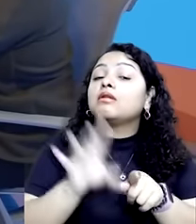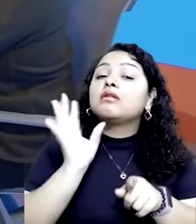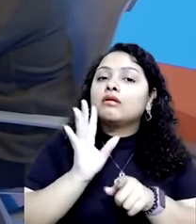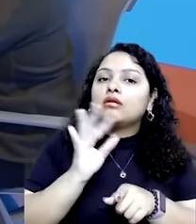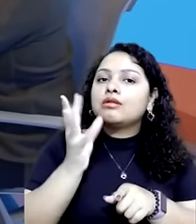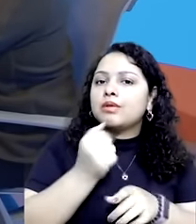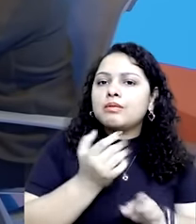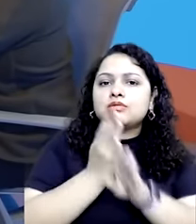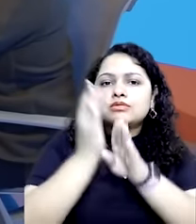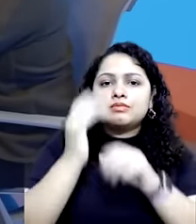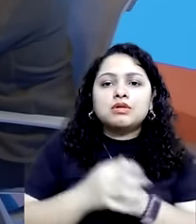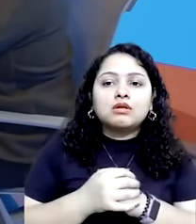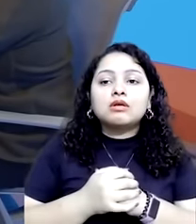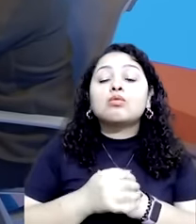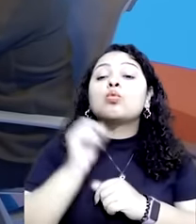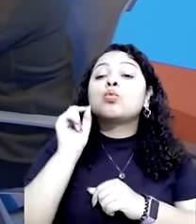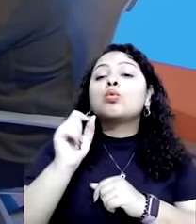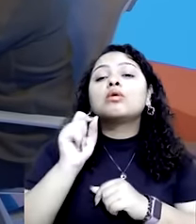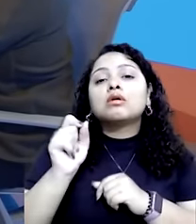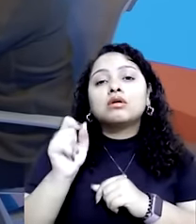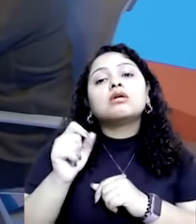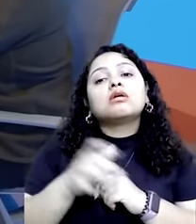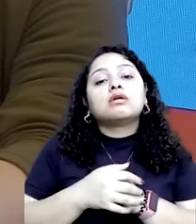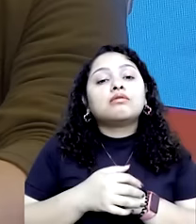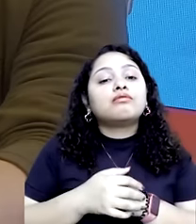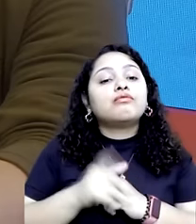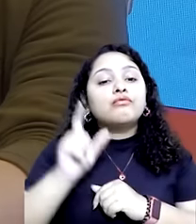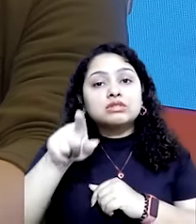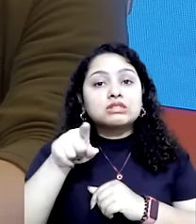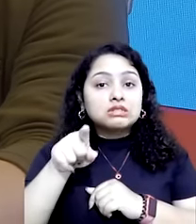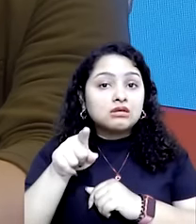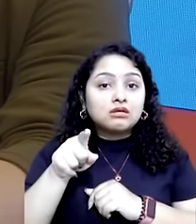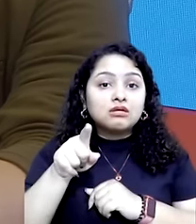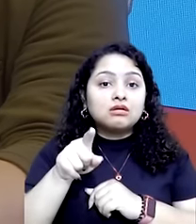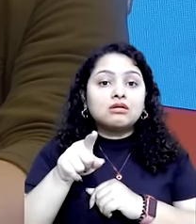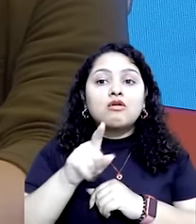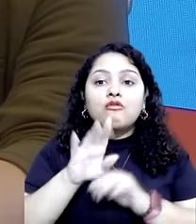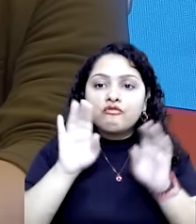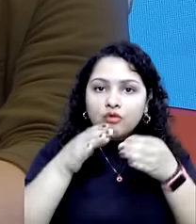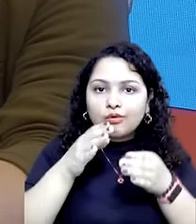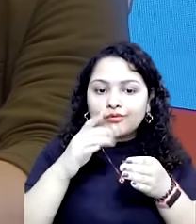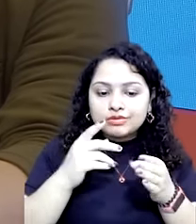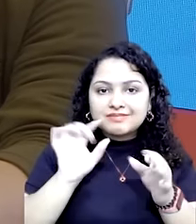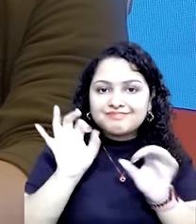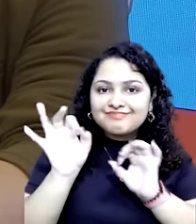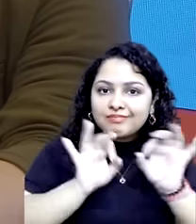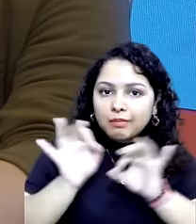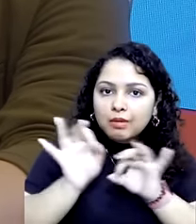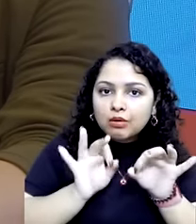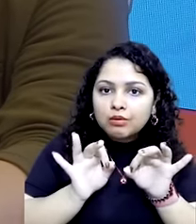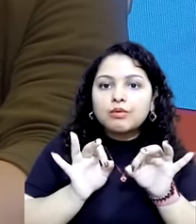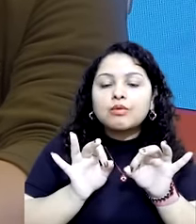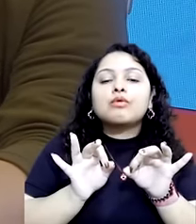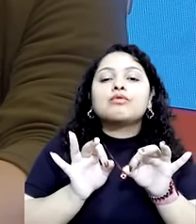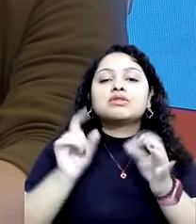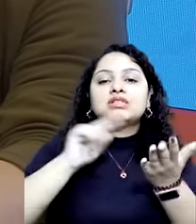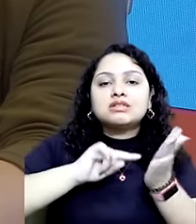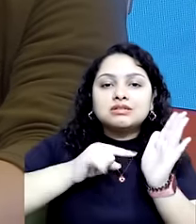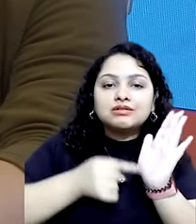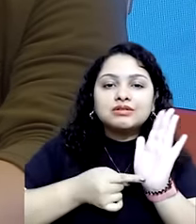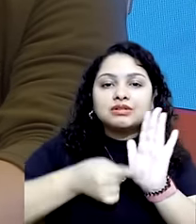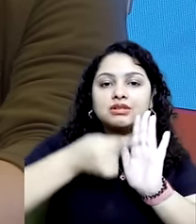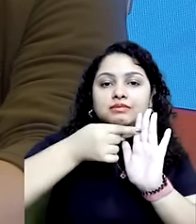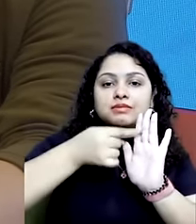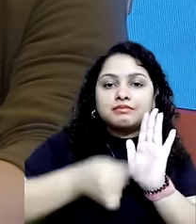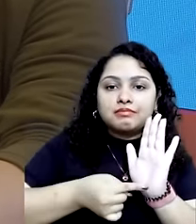demorei para descobrir Mas a questão assim simplesmente você acertou o o foco só de você né correr o dedo para cima